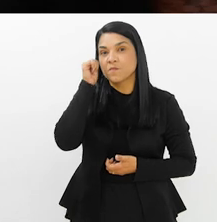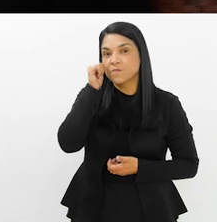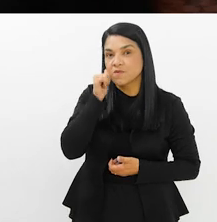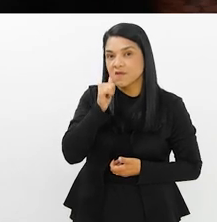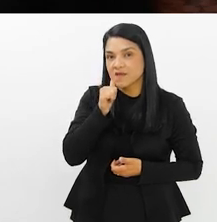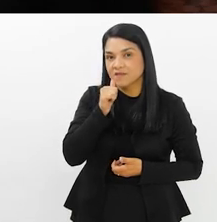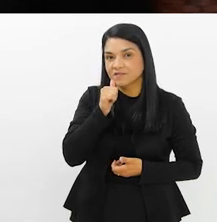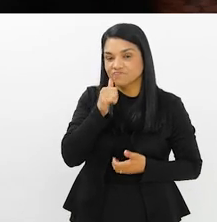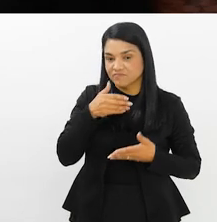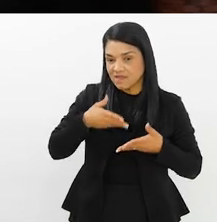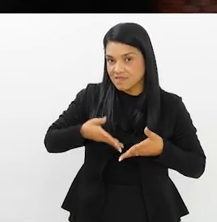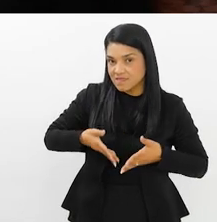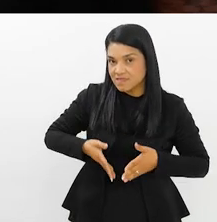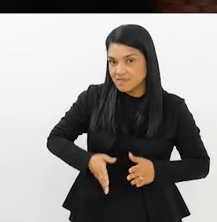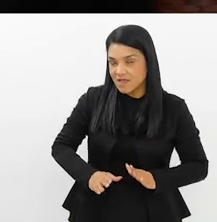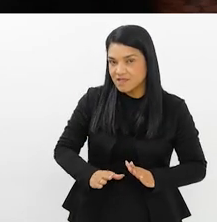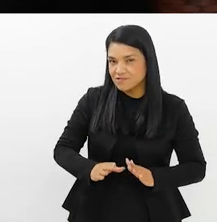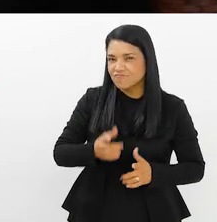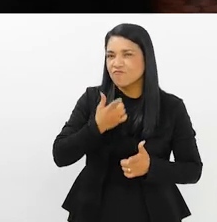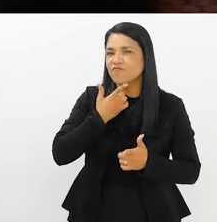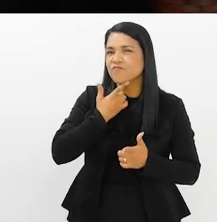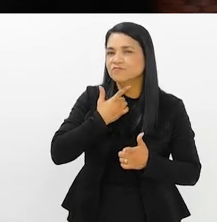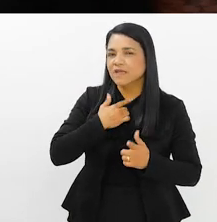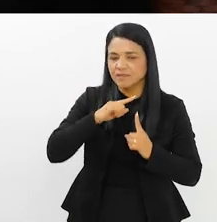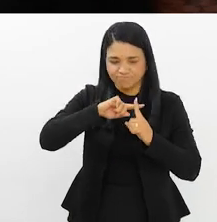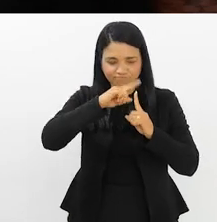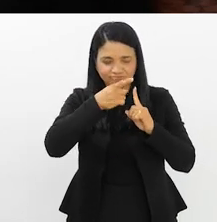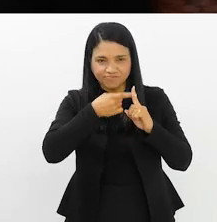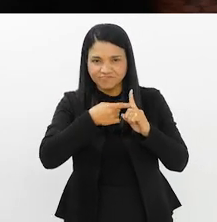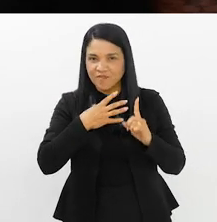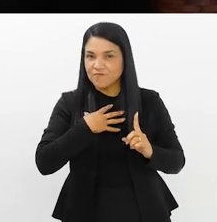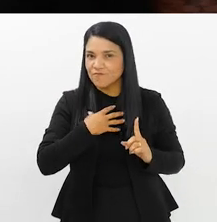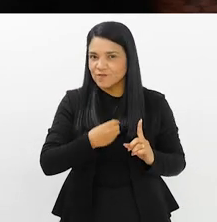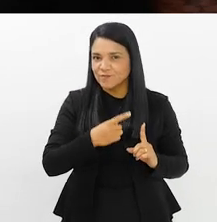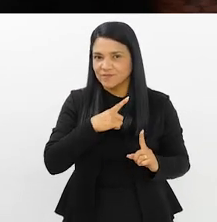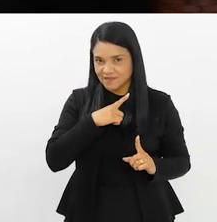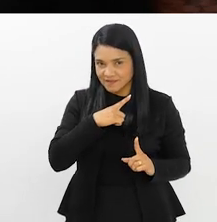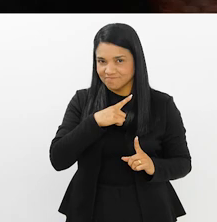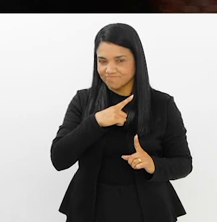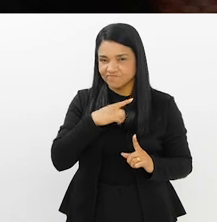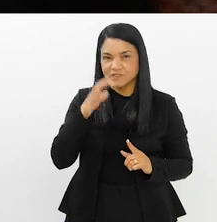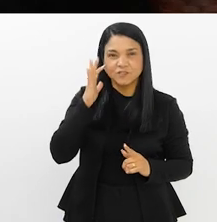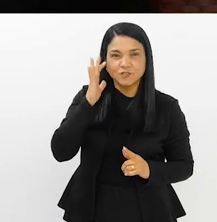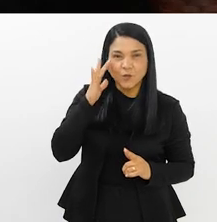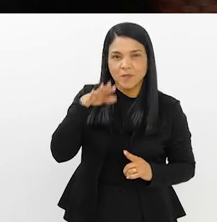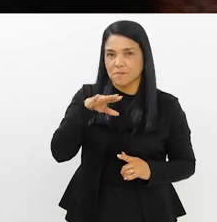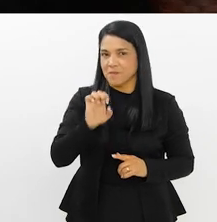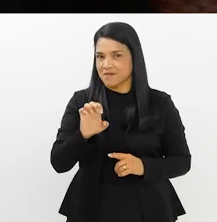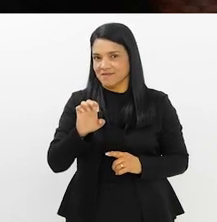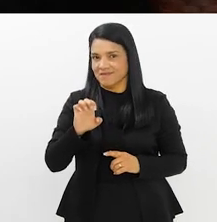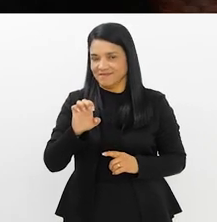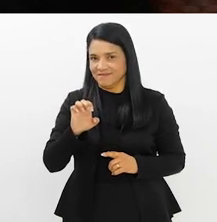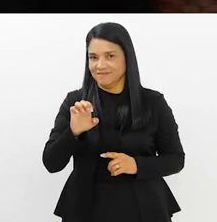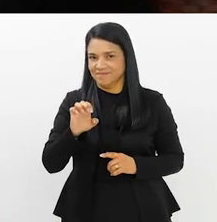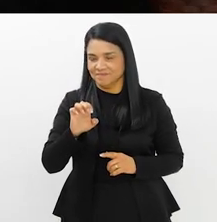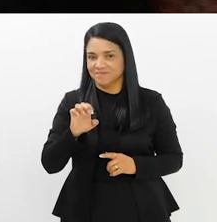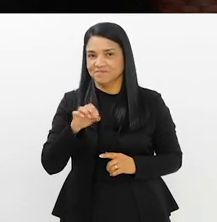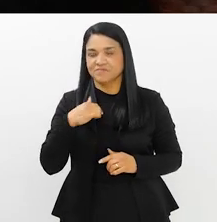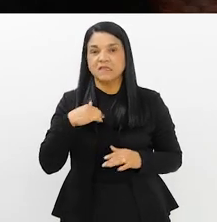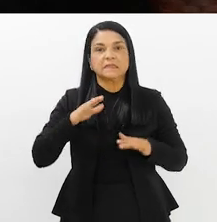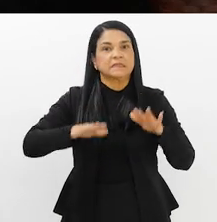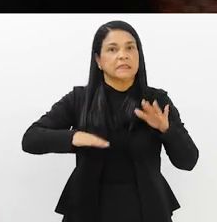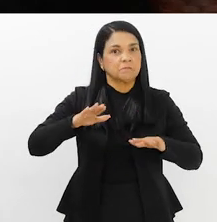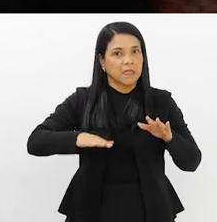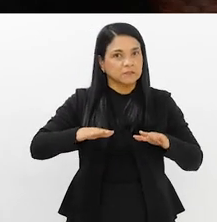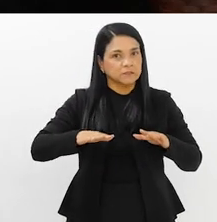Mulheres nascem com instinto materno e todas sonham em se tornarem mães, certo? Depende.